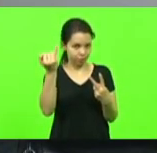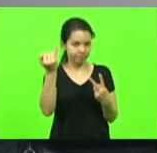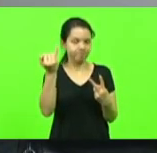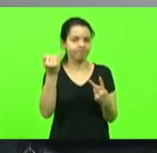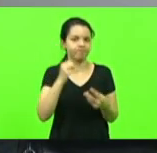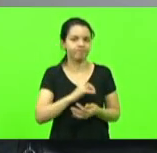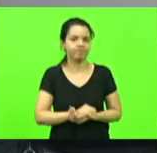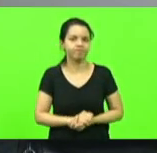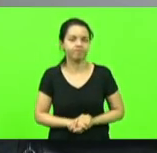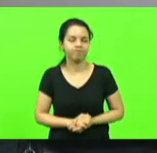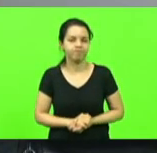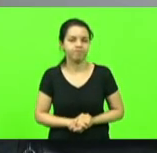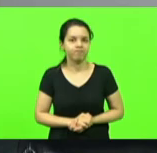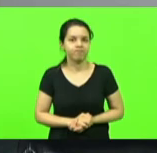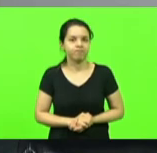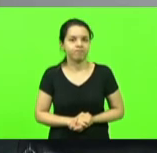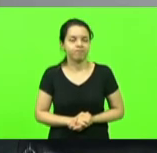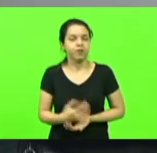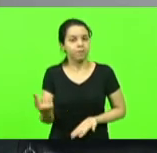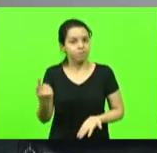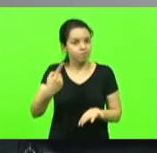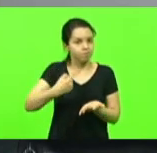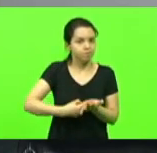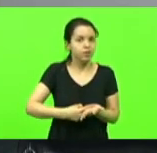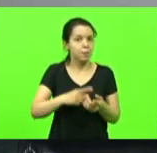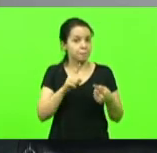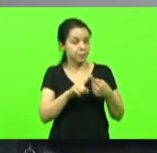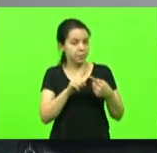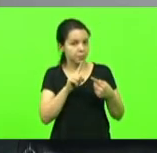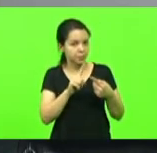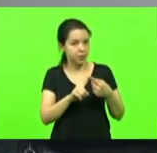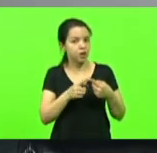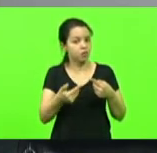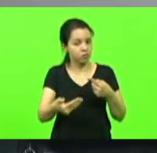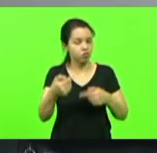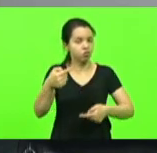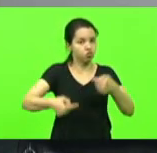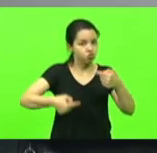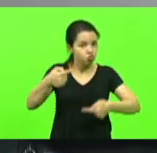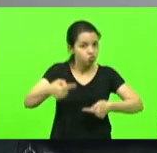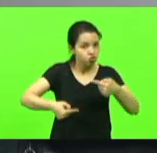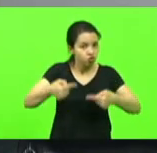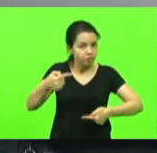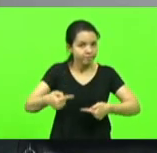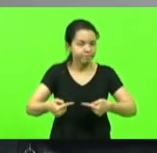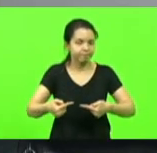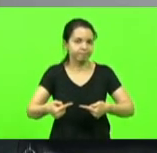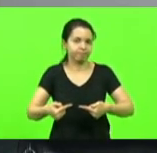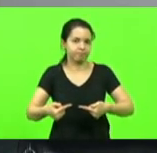duas importantes missões aí. A primeira é de começar a discutir